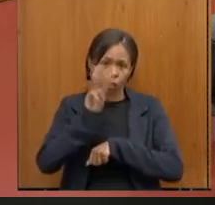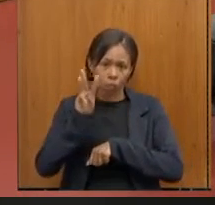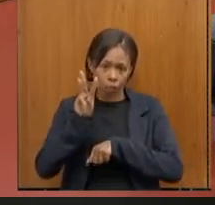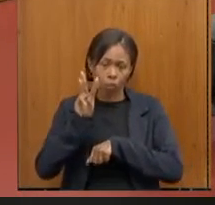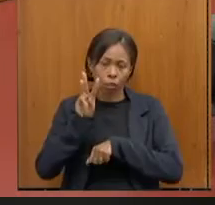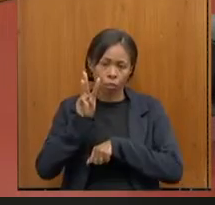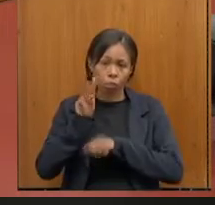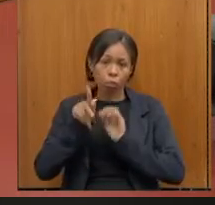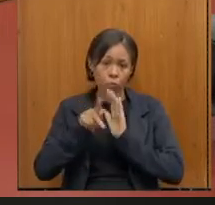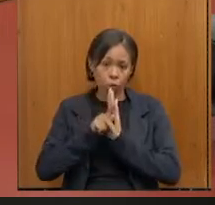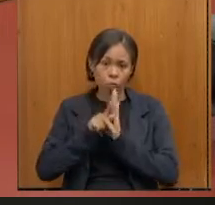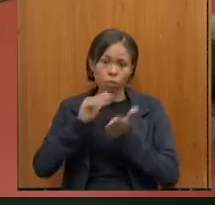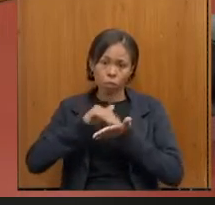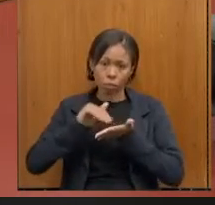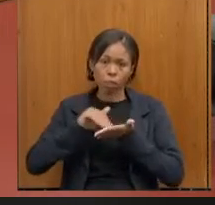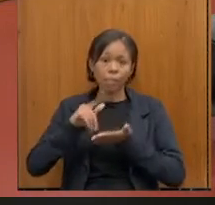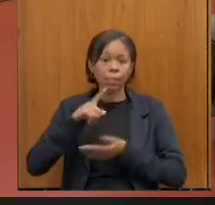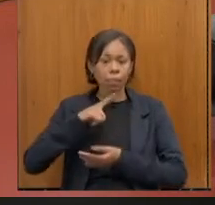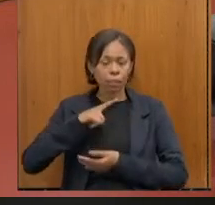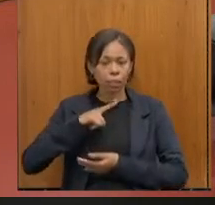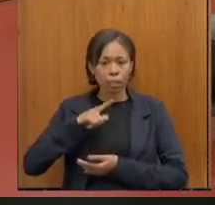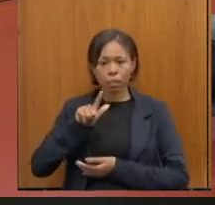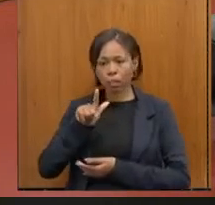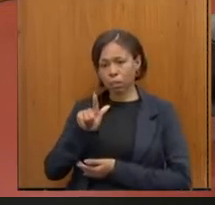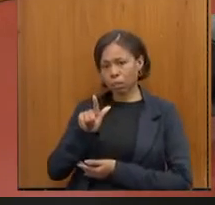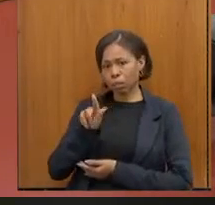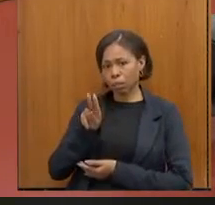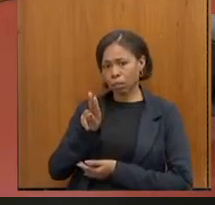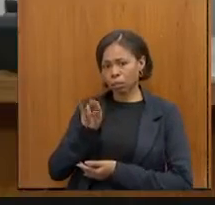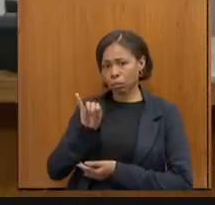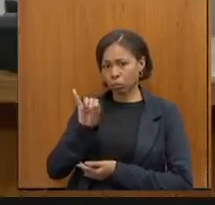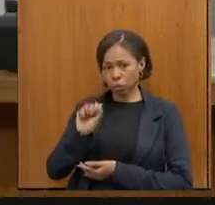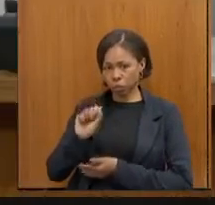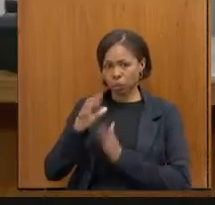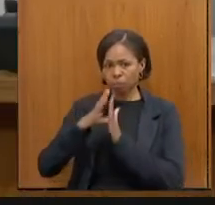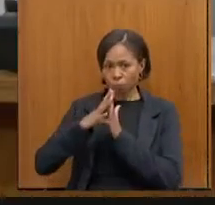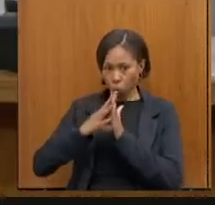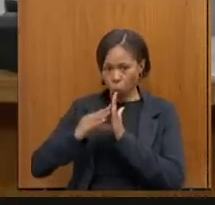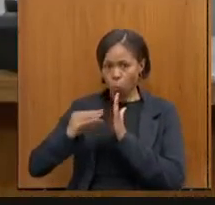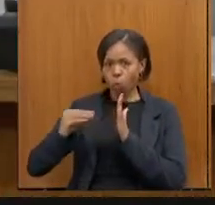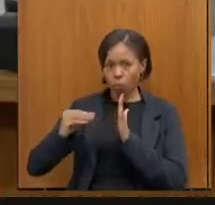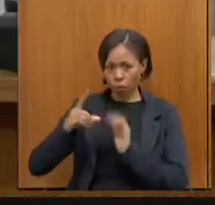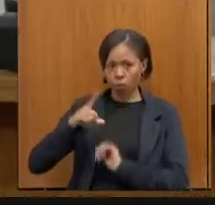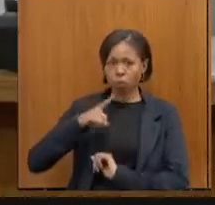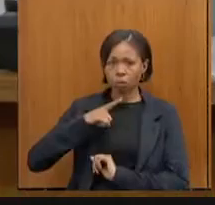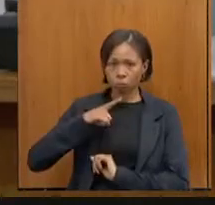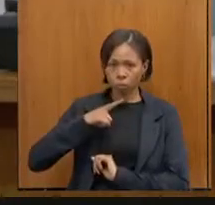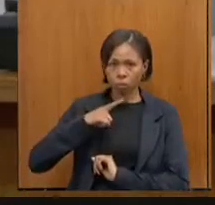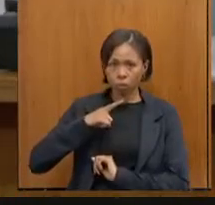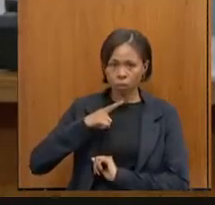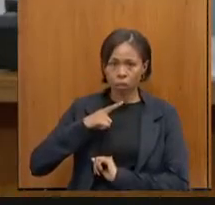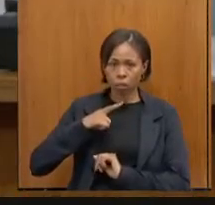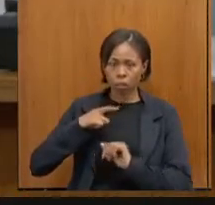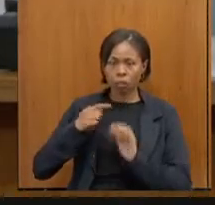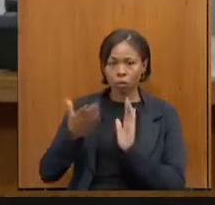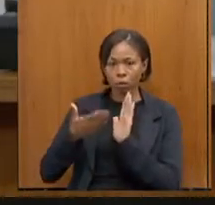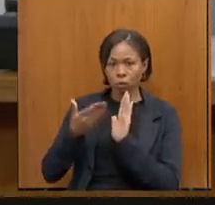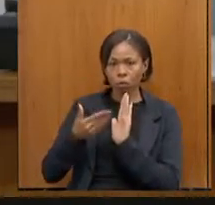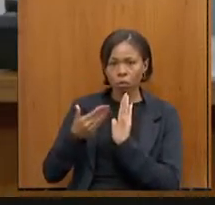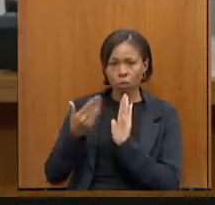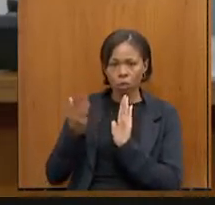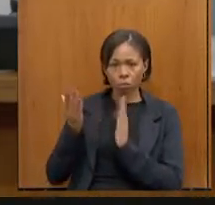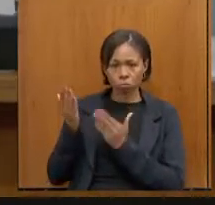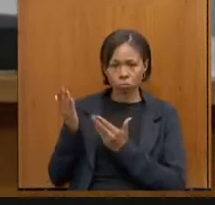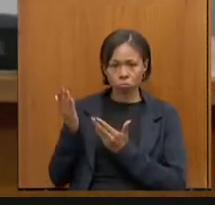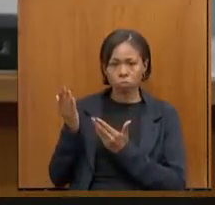guia virtual e o modelo do país a câmera me ajudasse mostrando aqui e nós temos um modelo do Decreto